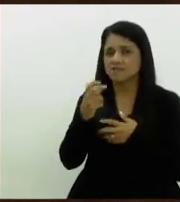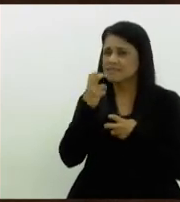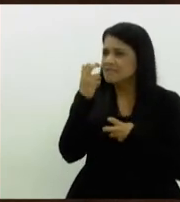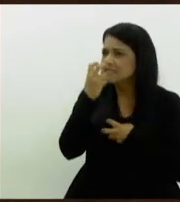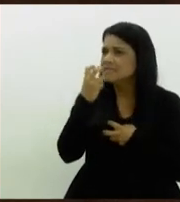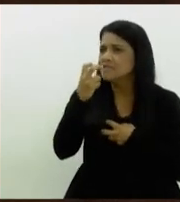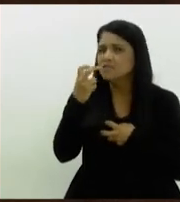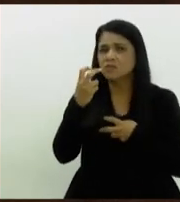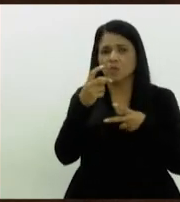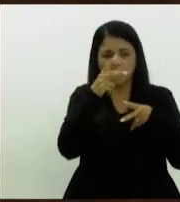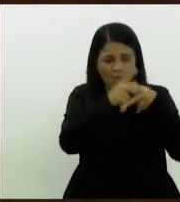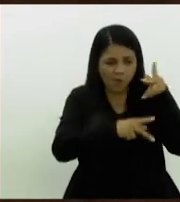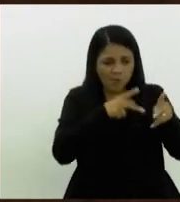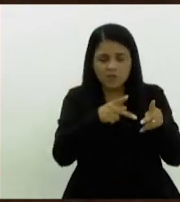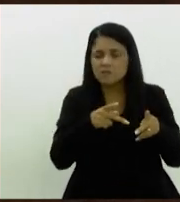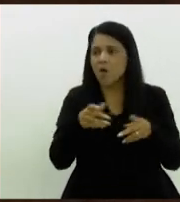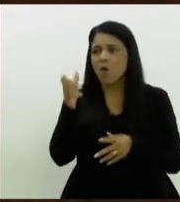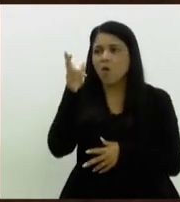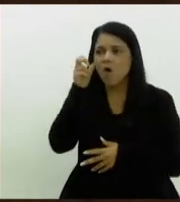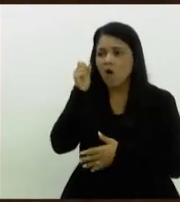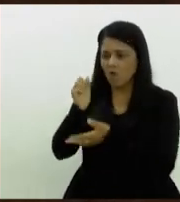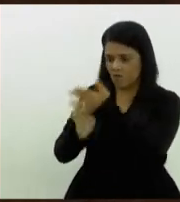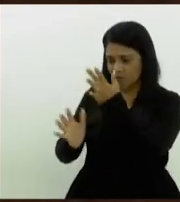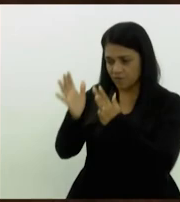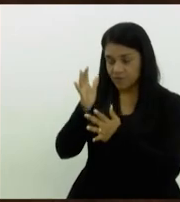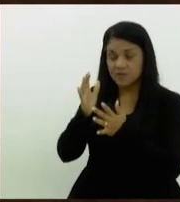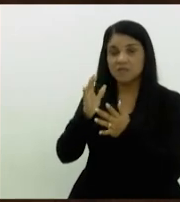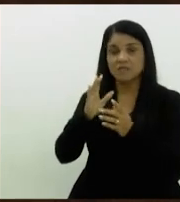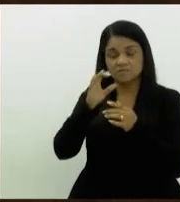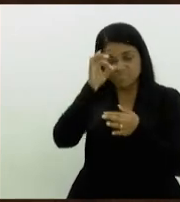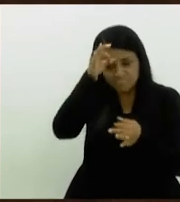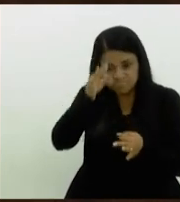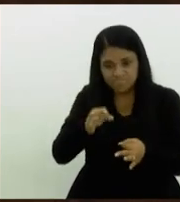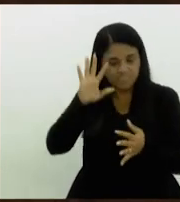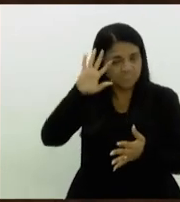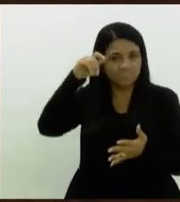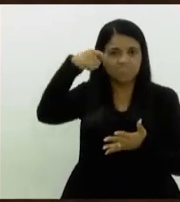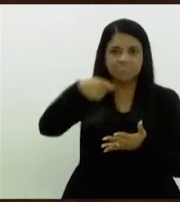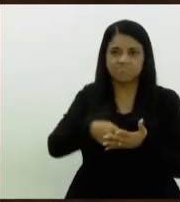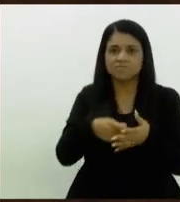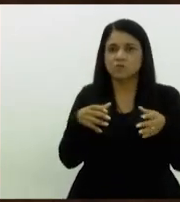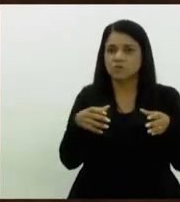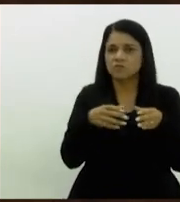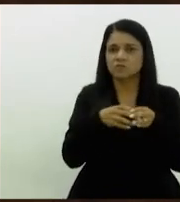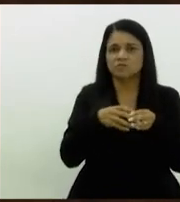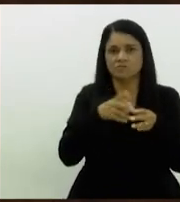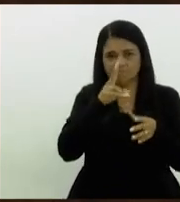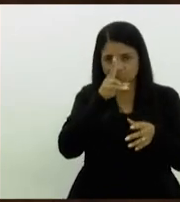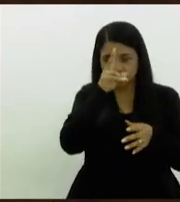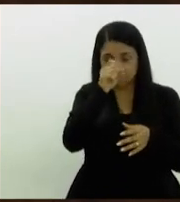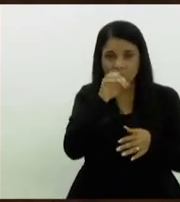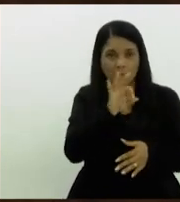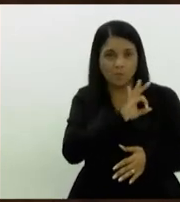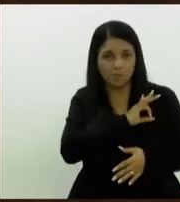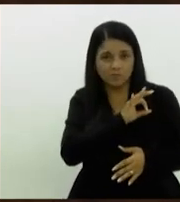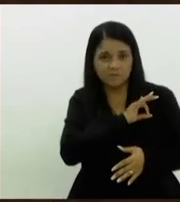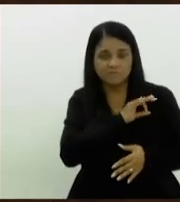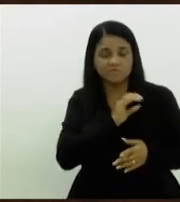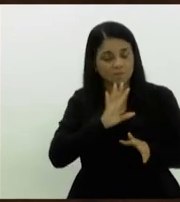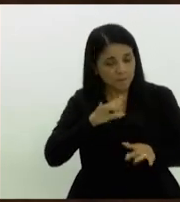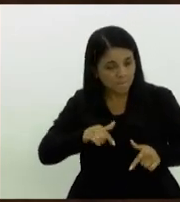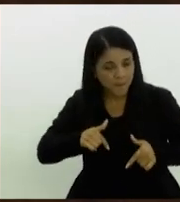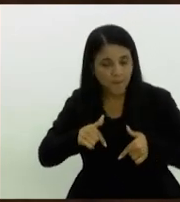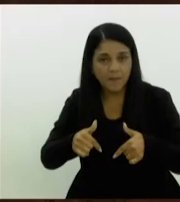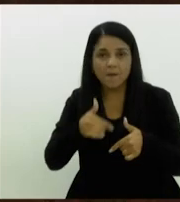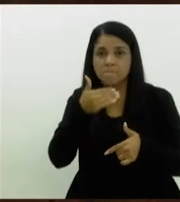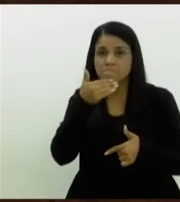forma definitiva, as forças de segurança tomem providências, e, para isso, nós estaremos